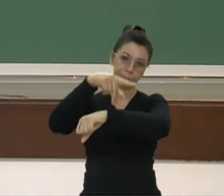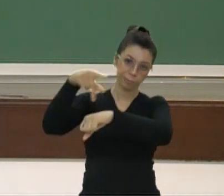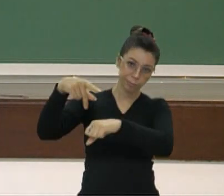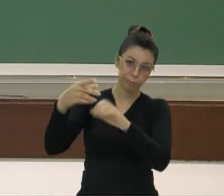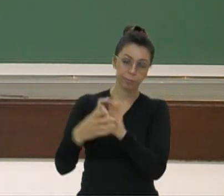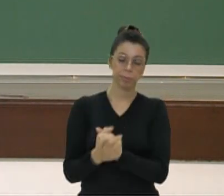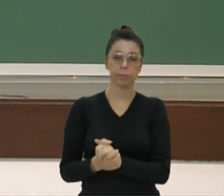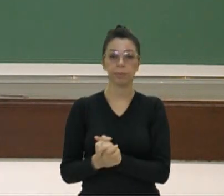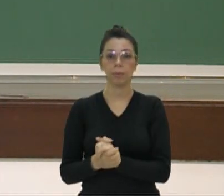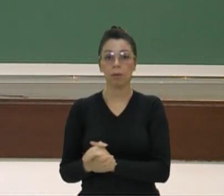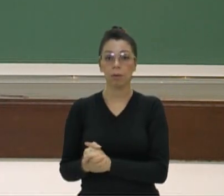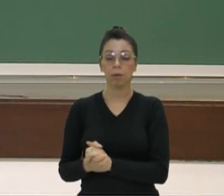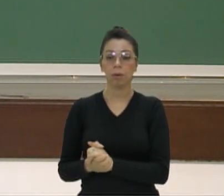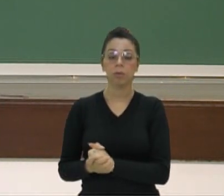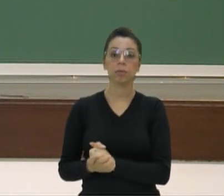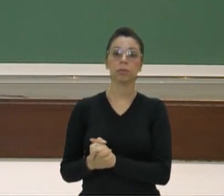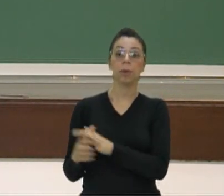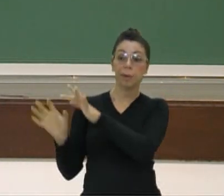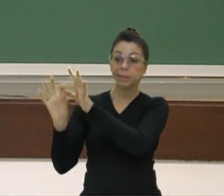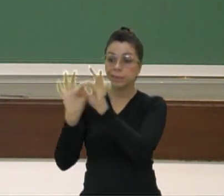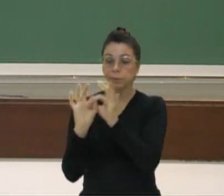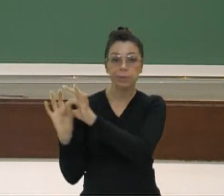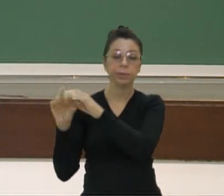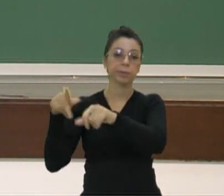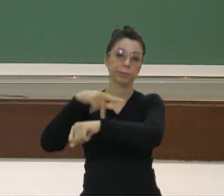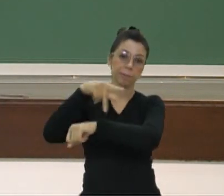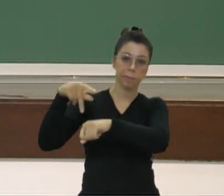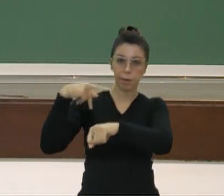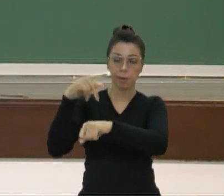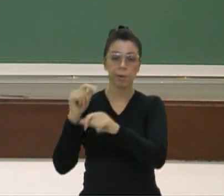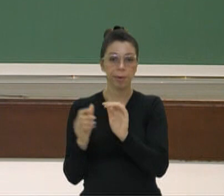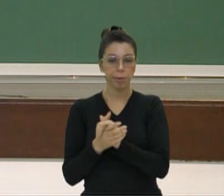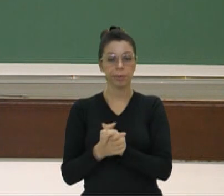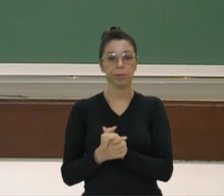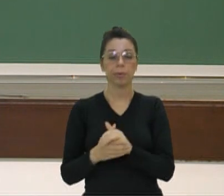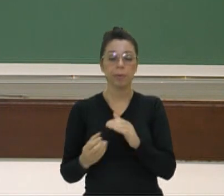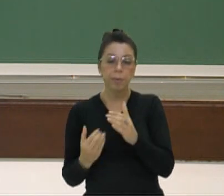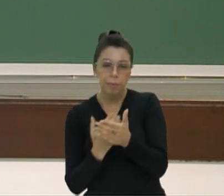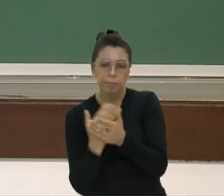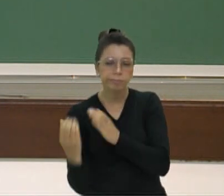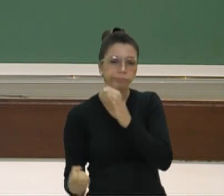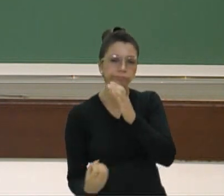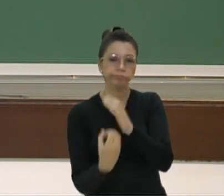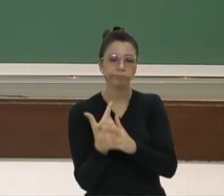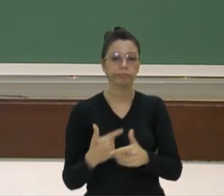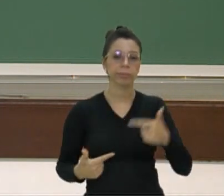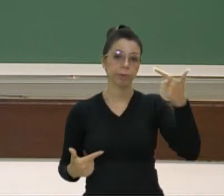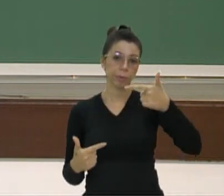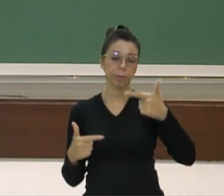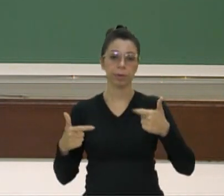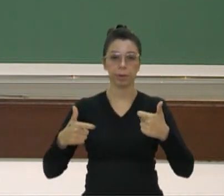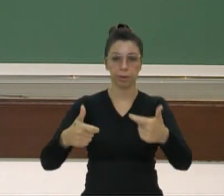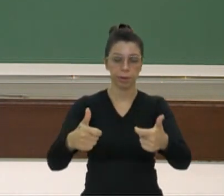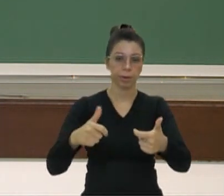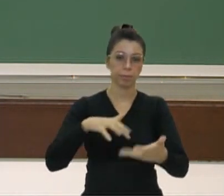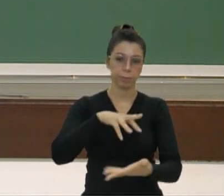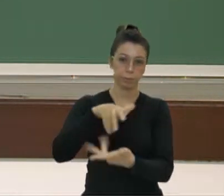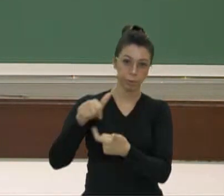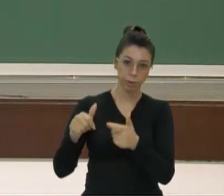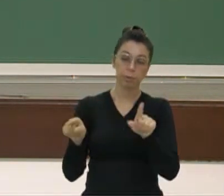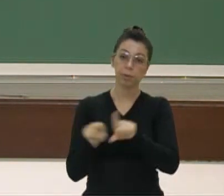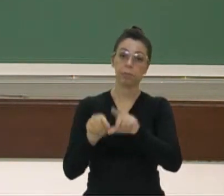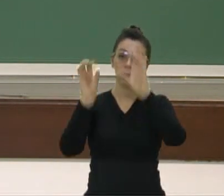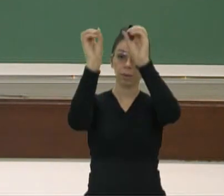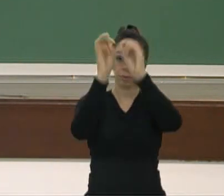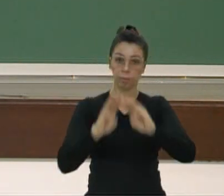logicamente, começaram a surgir pós Segunda Guerra Mundial. Veja que daí encaixa também com o aspecto da ONU, que vai interferir também neles.